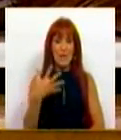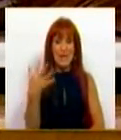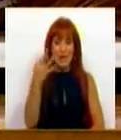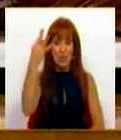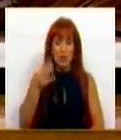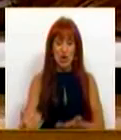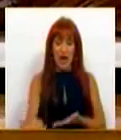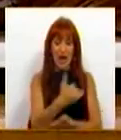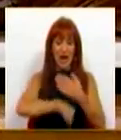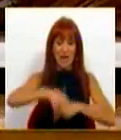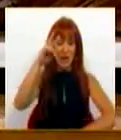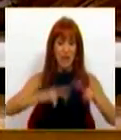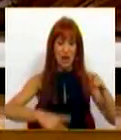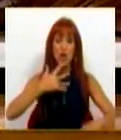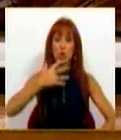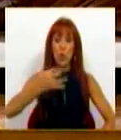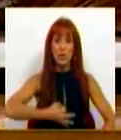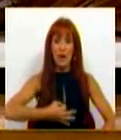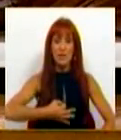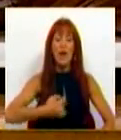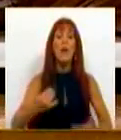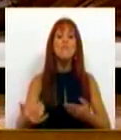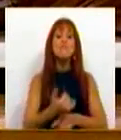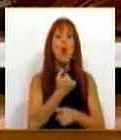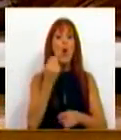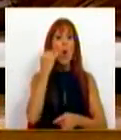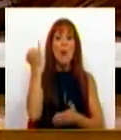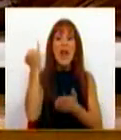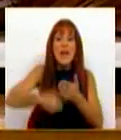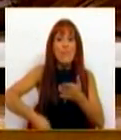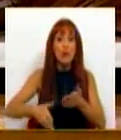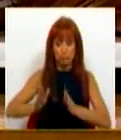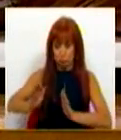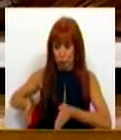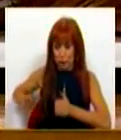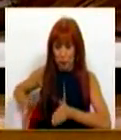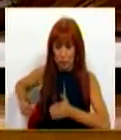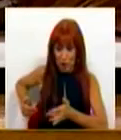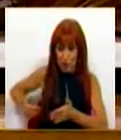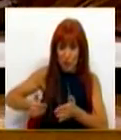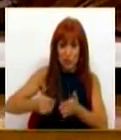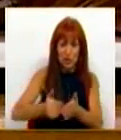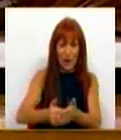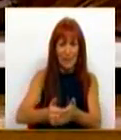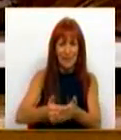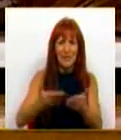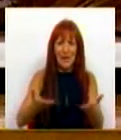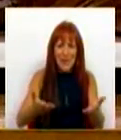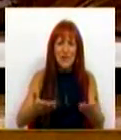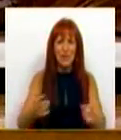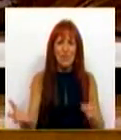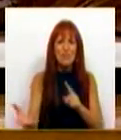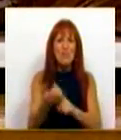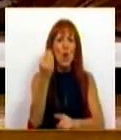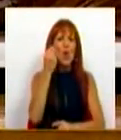99,5% da receita fiscal total é obtida com impostos já existentes. E isto é